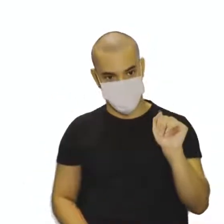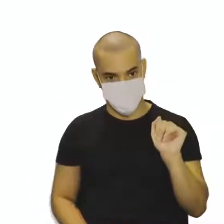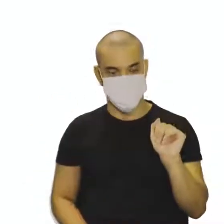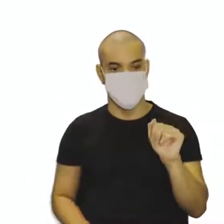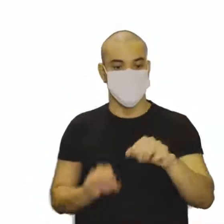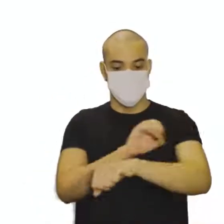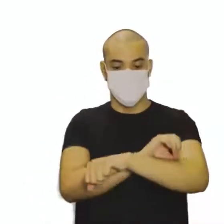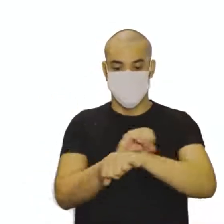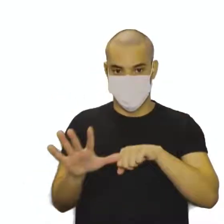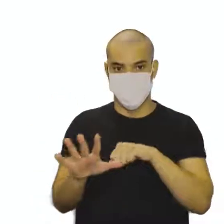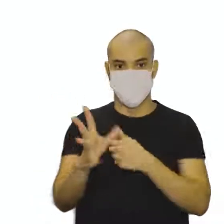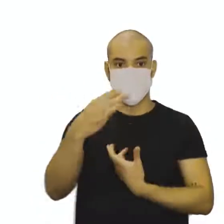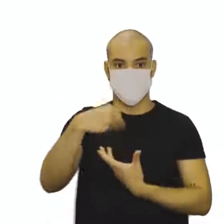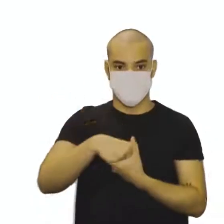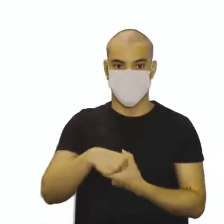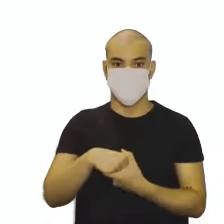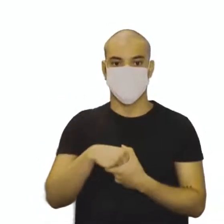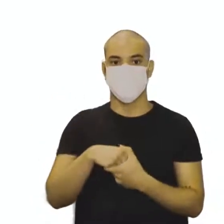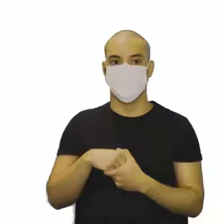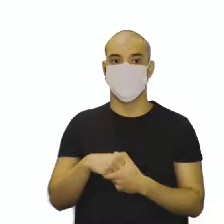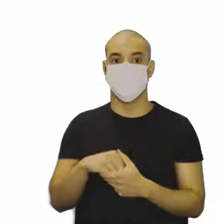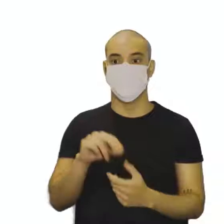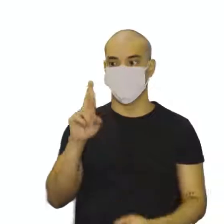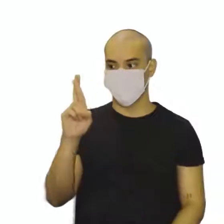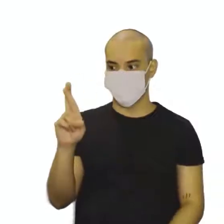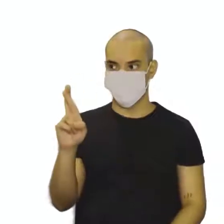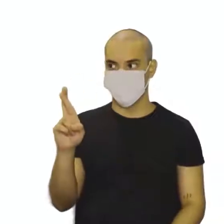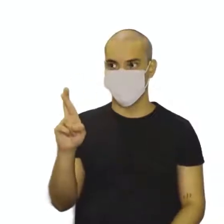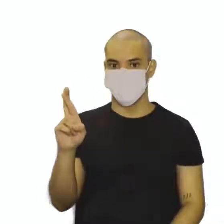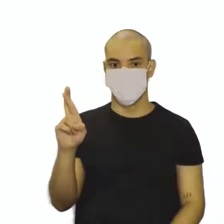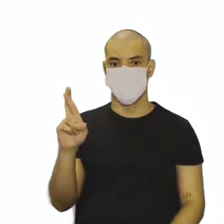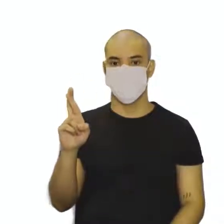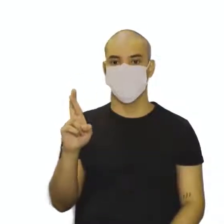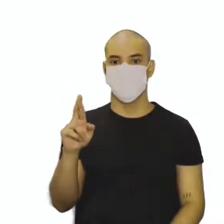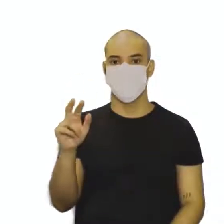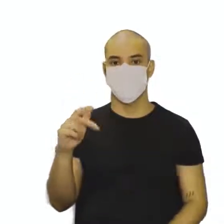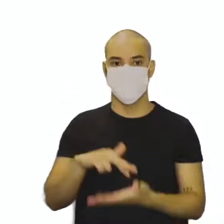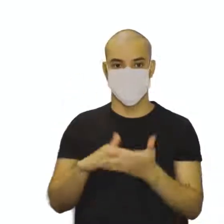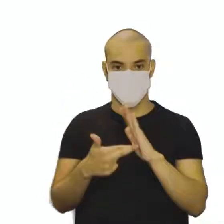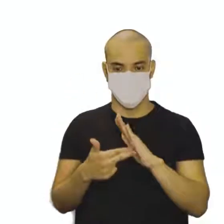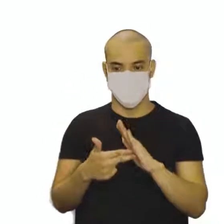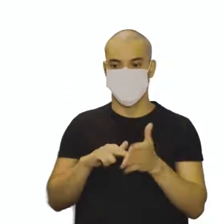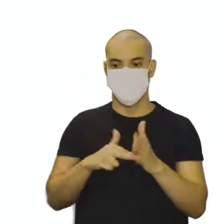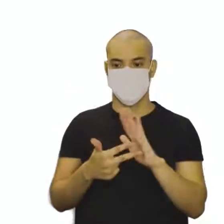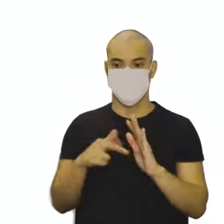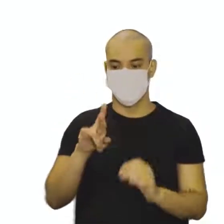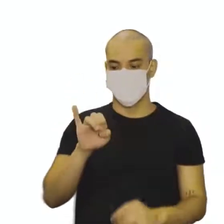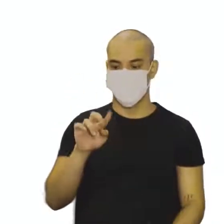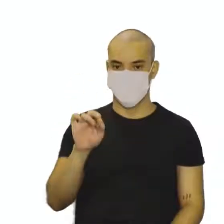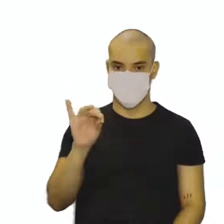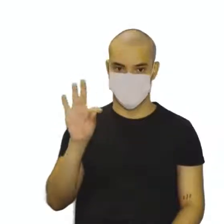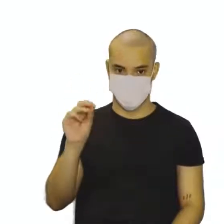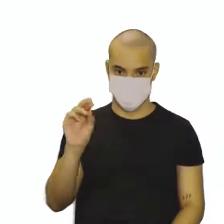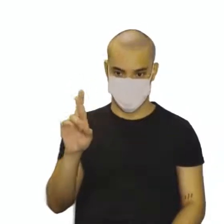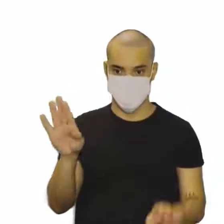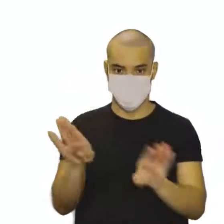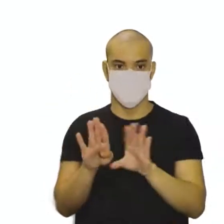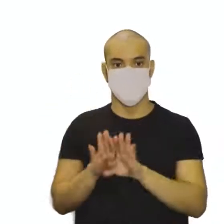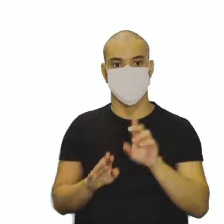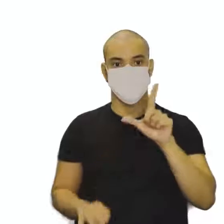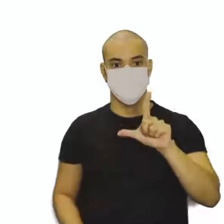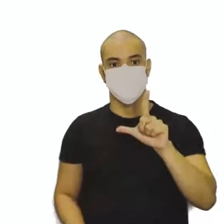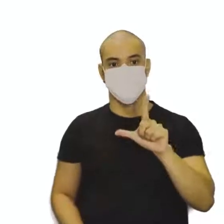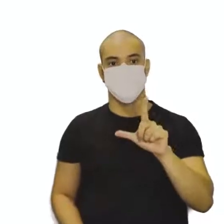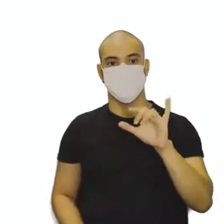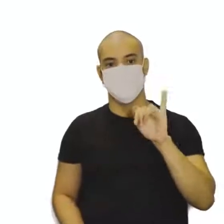eu vou ter o quê? Uma indutância. Então, o R é de resistor e o L é de indutância. Então, eu tenho um